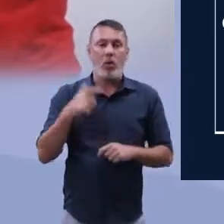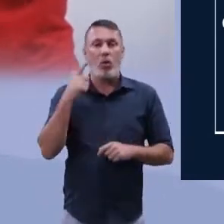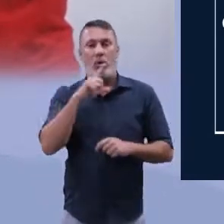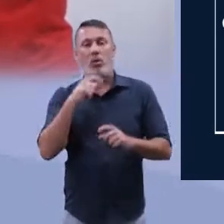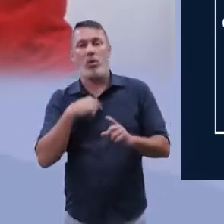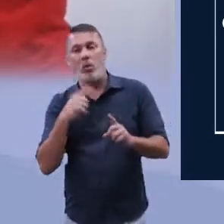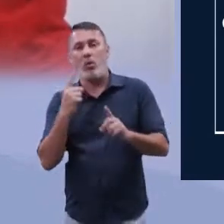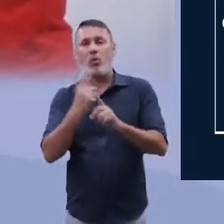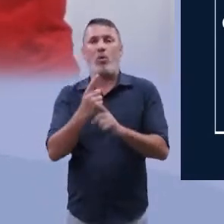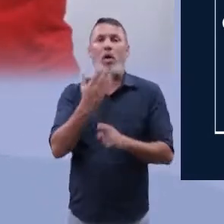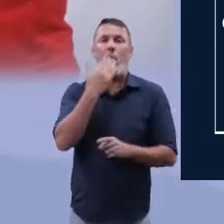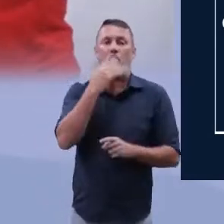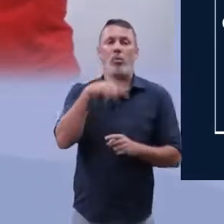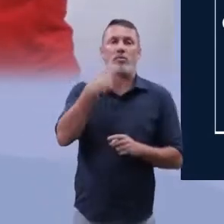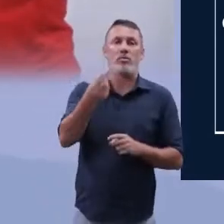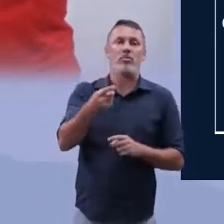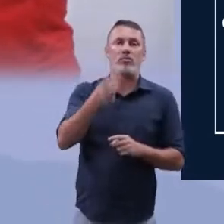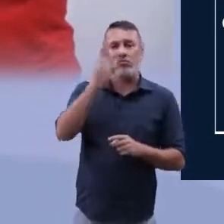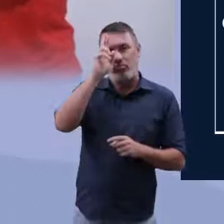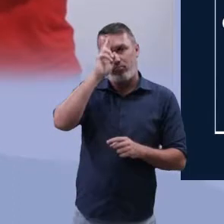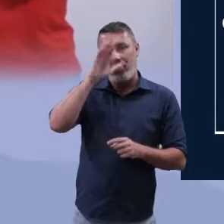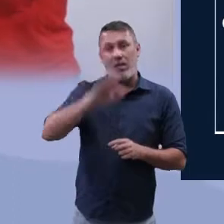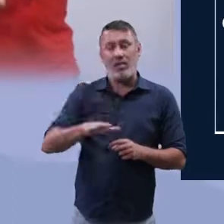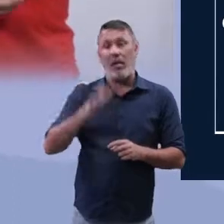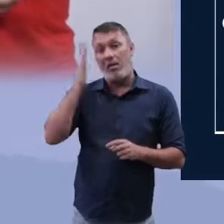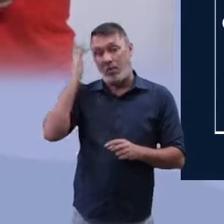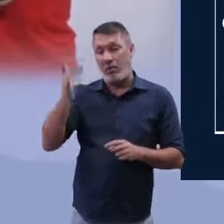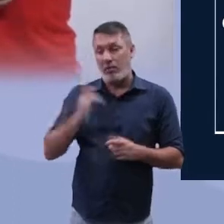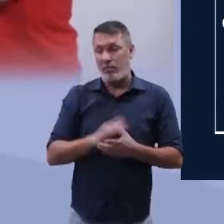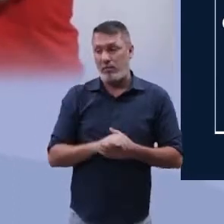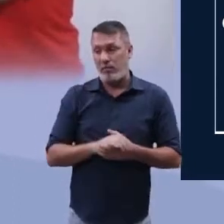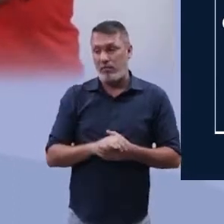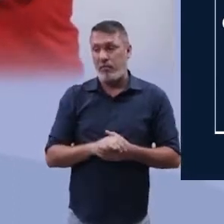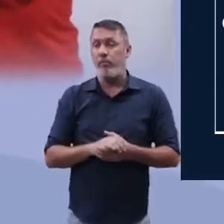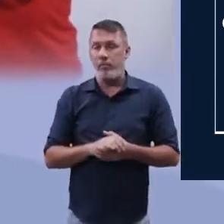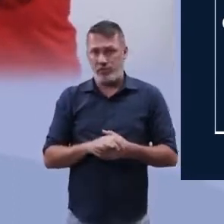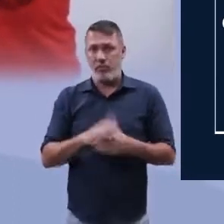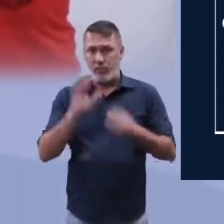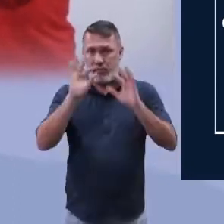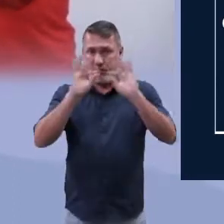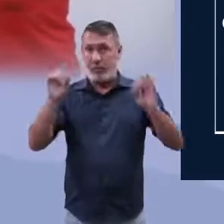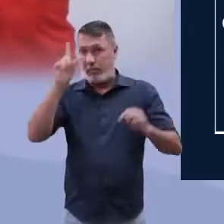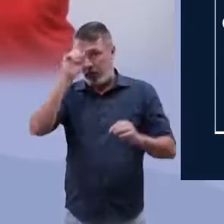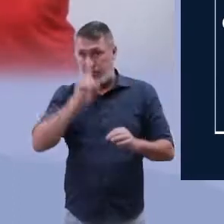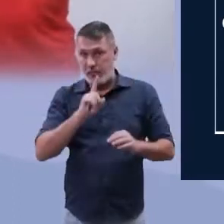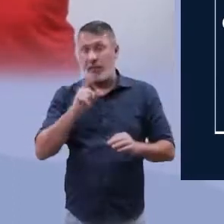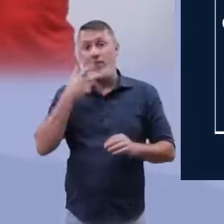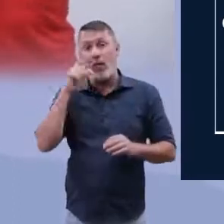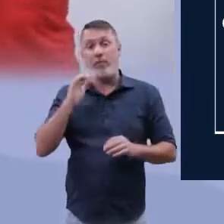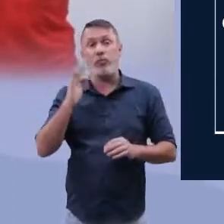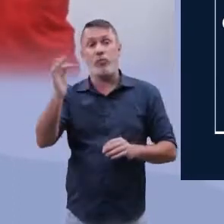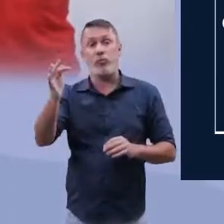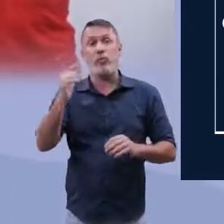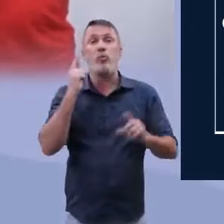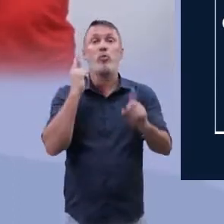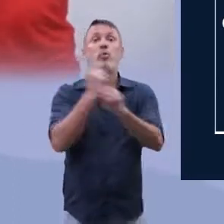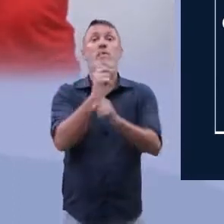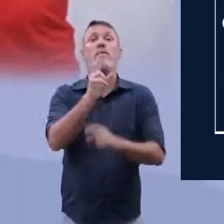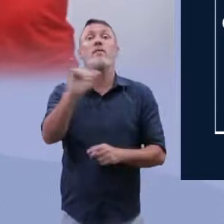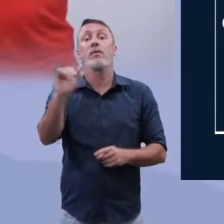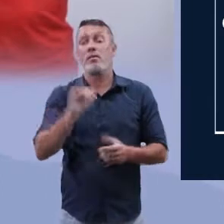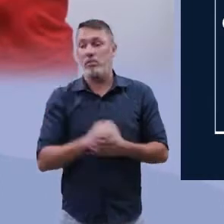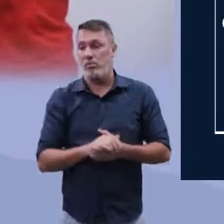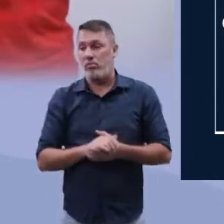Encontrá-lo para o almoço, encontrá-la, né? Te encontrar para o almoço amanhã. Bom, a gente sabe que isso é futuro, porque está